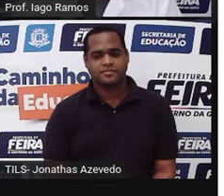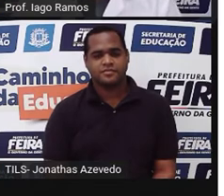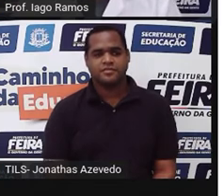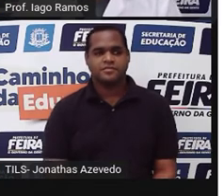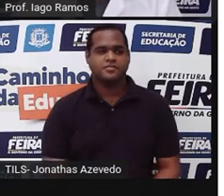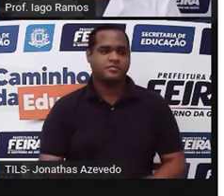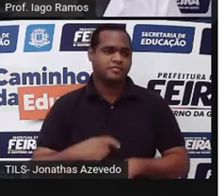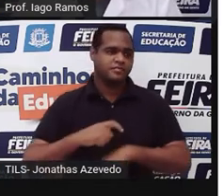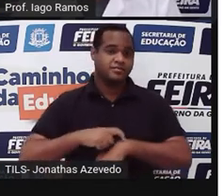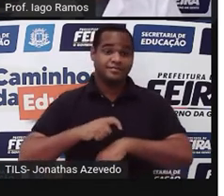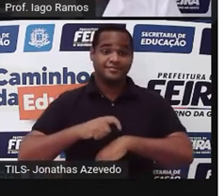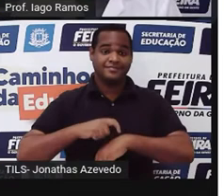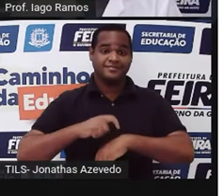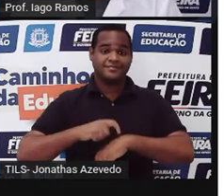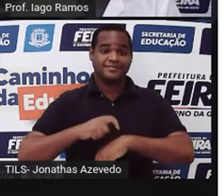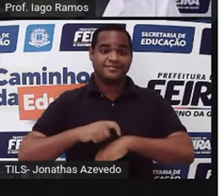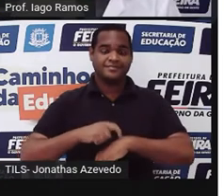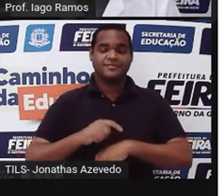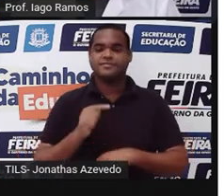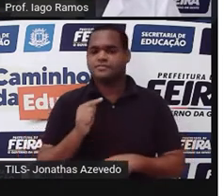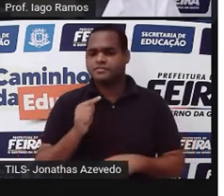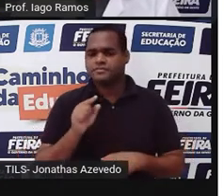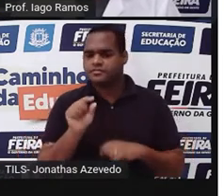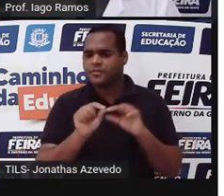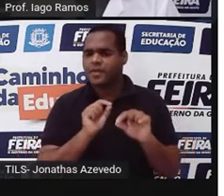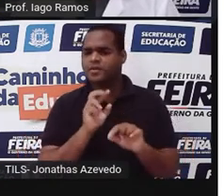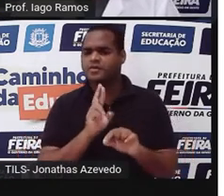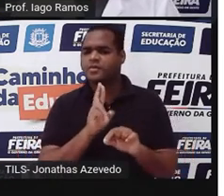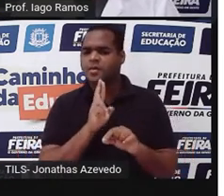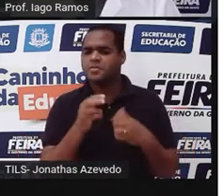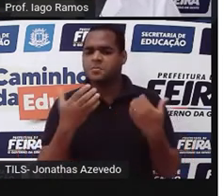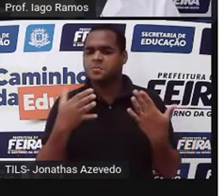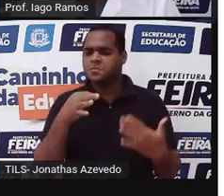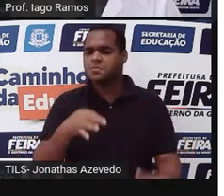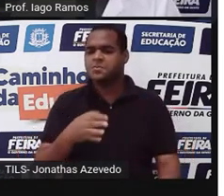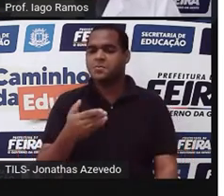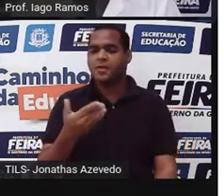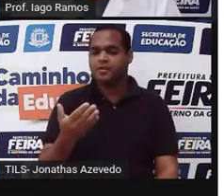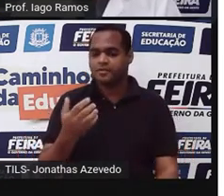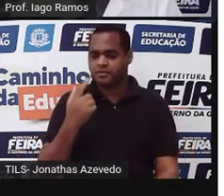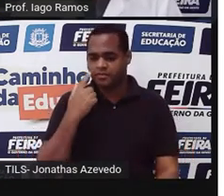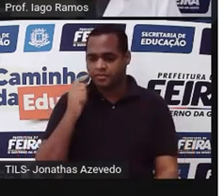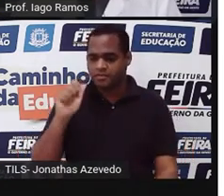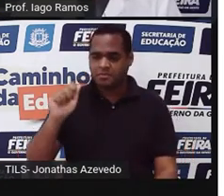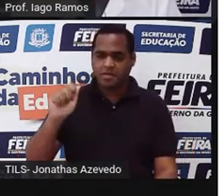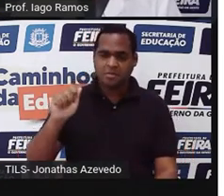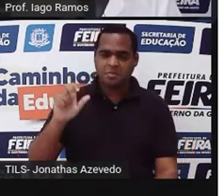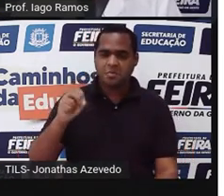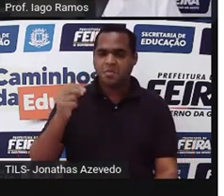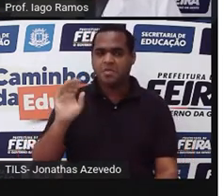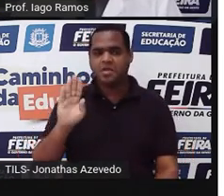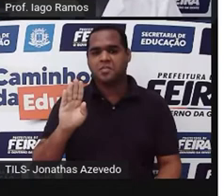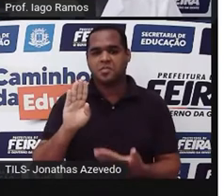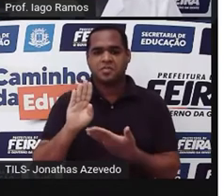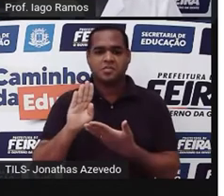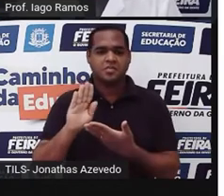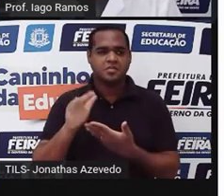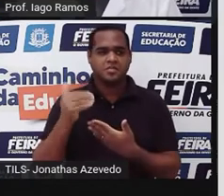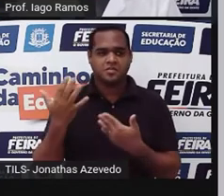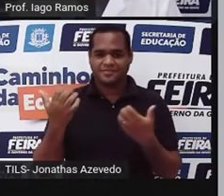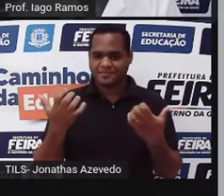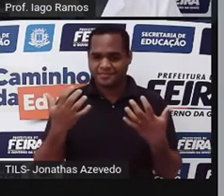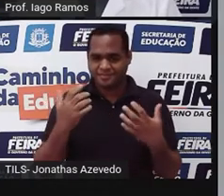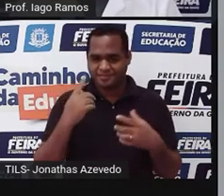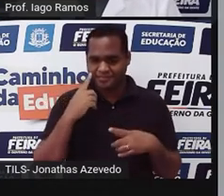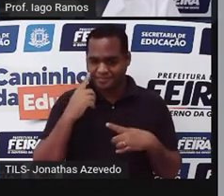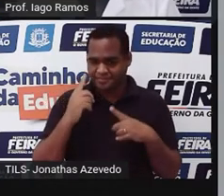o tempo E aí qual é a resposta correta a Dori tem ar ou a do item B vamos